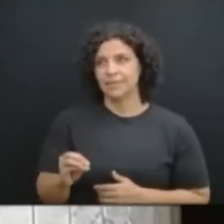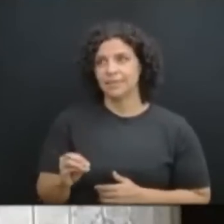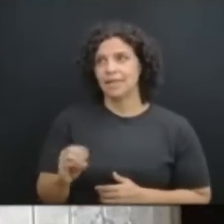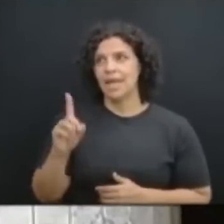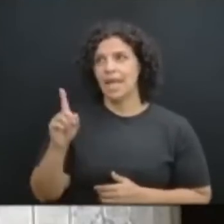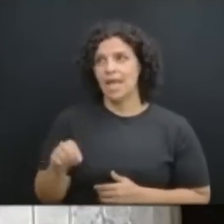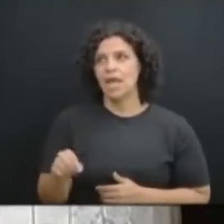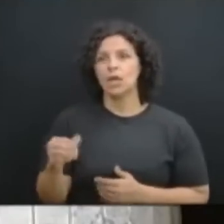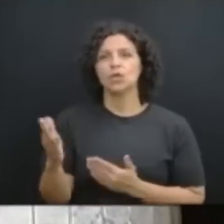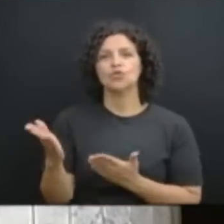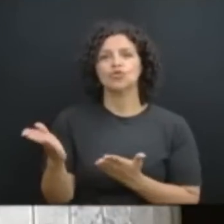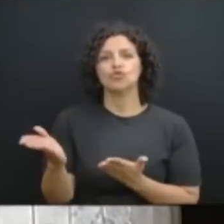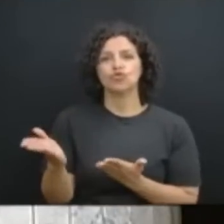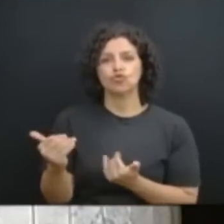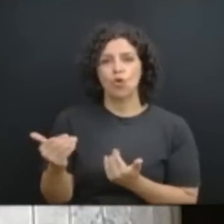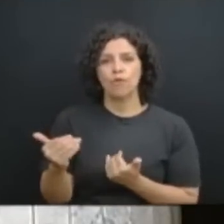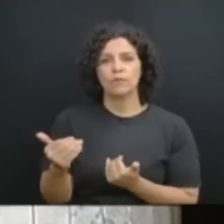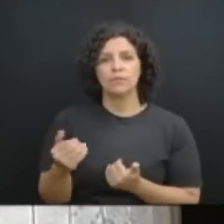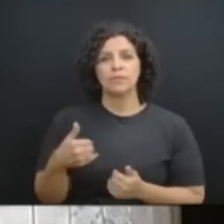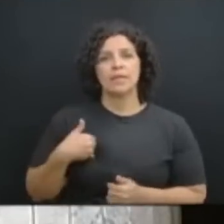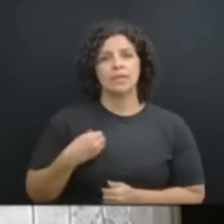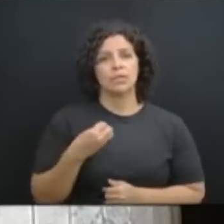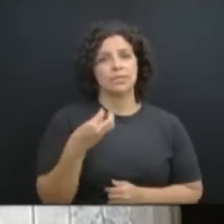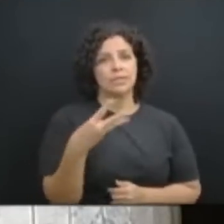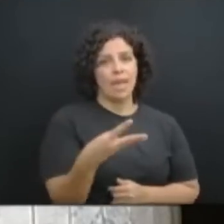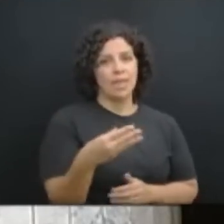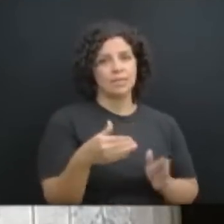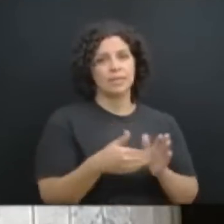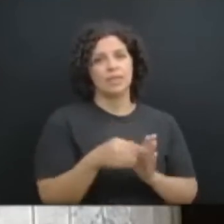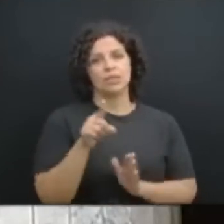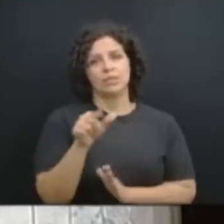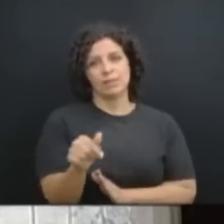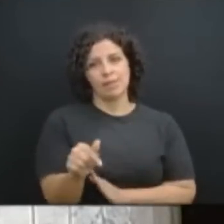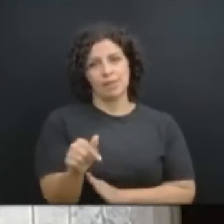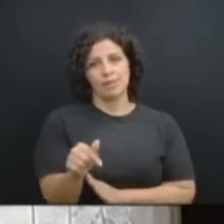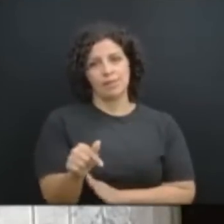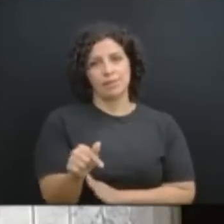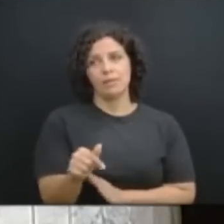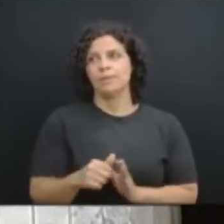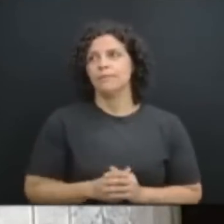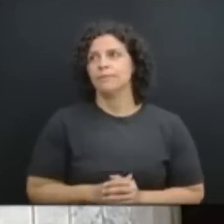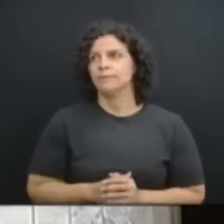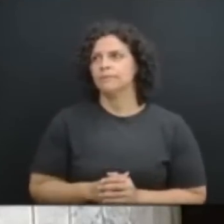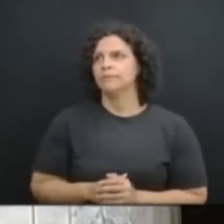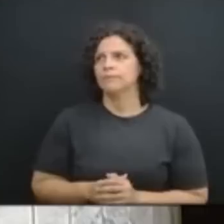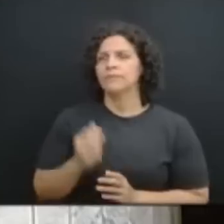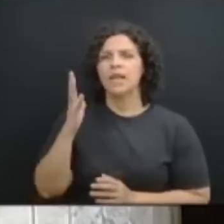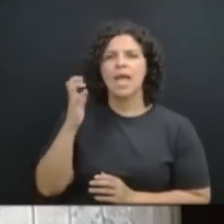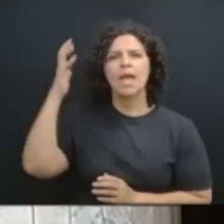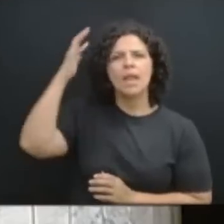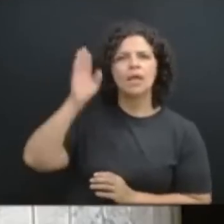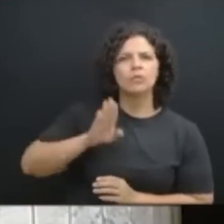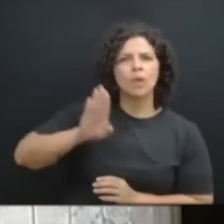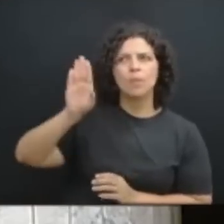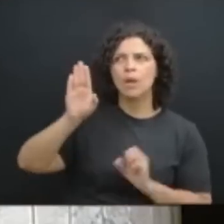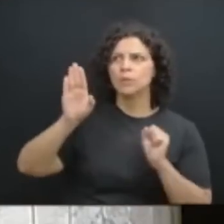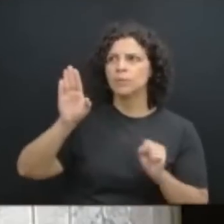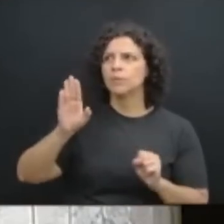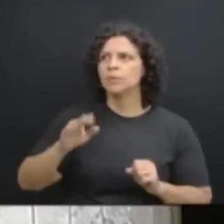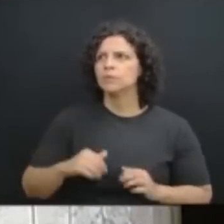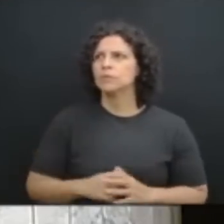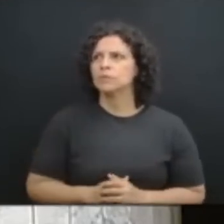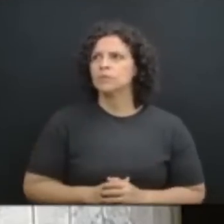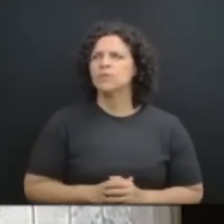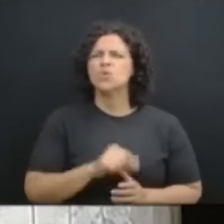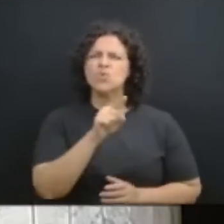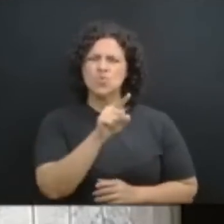eram jovens de 13 a 17 anos. Senhor Renato Freitas, o senhor me permite uma parte?